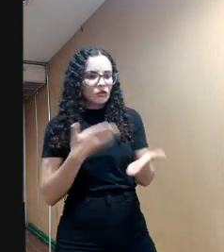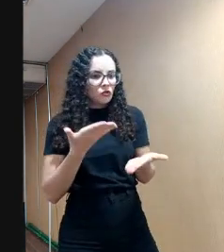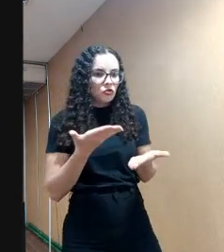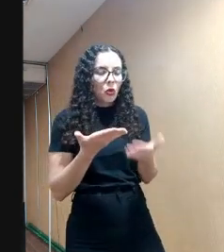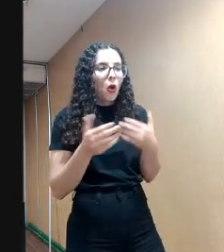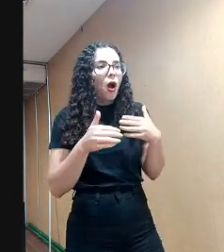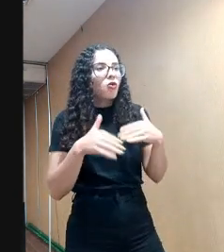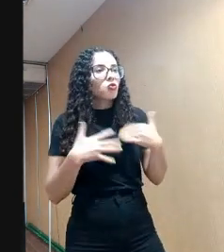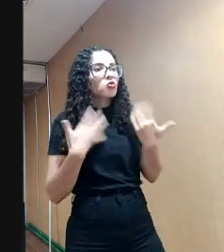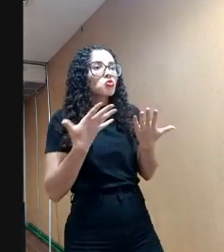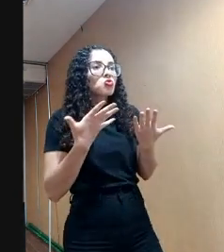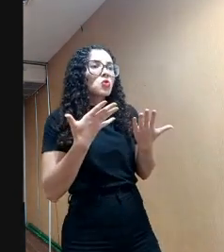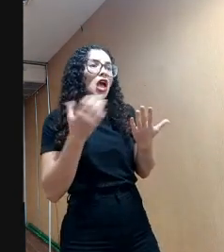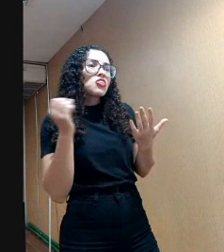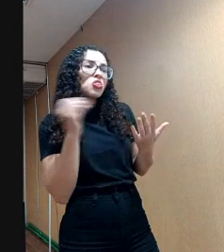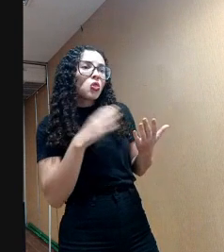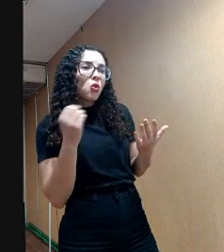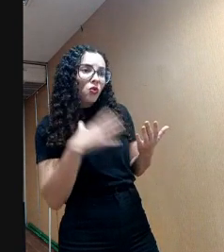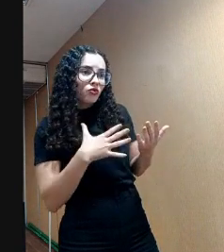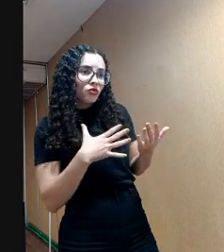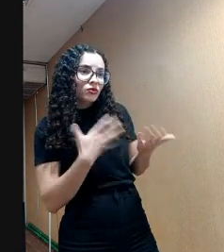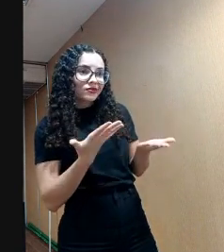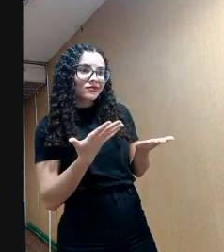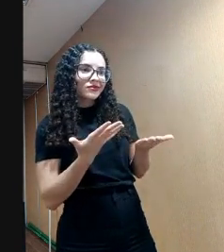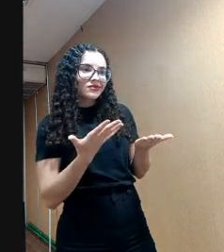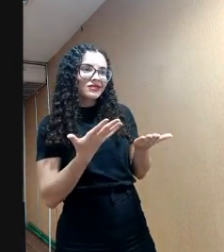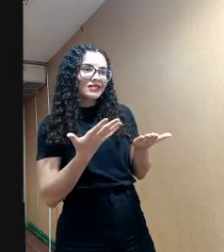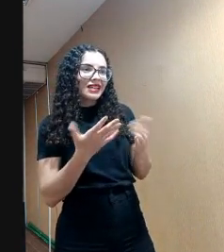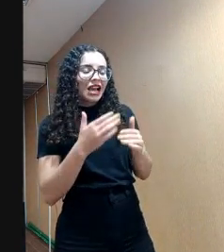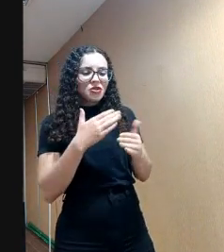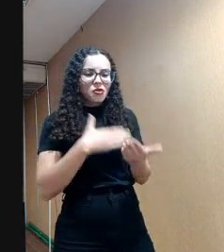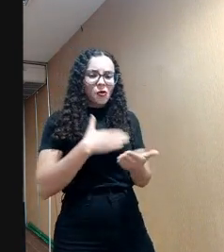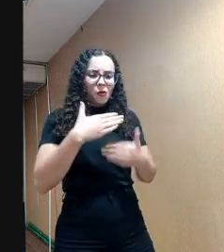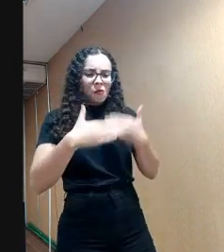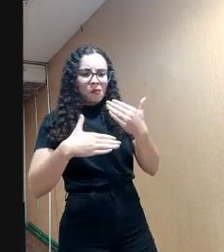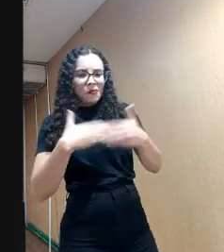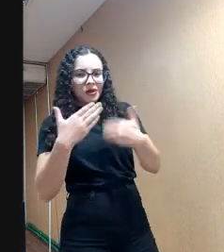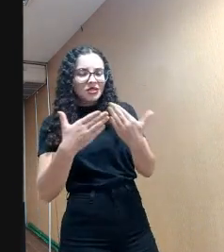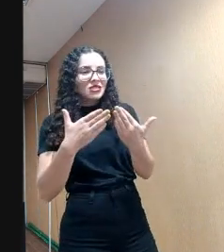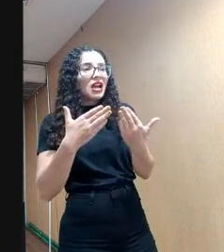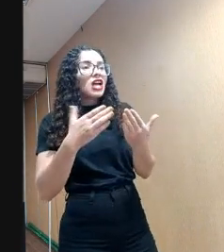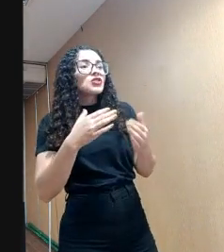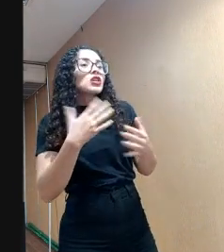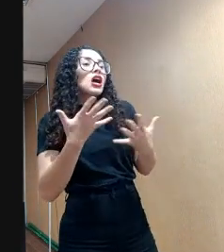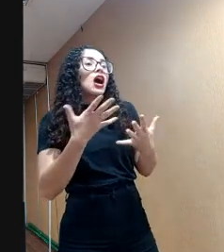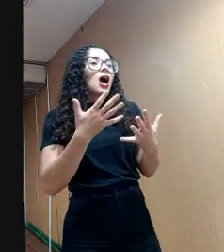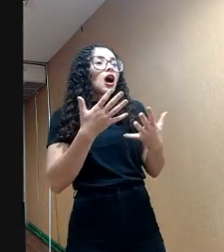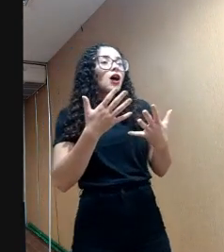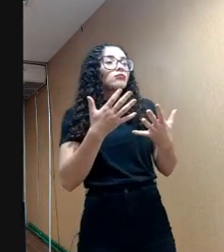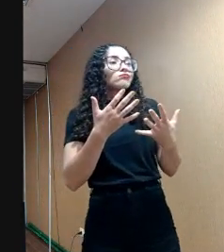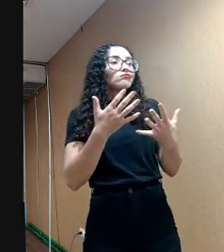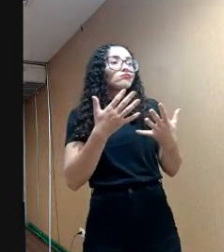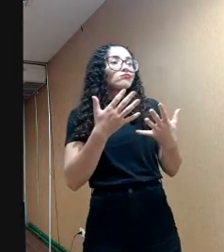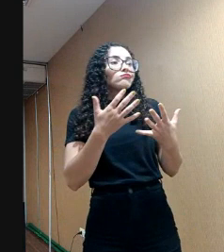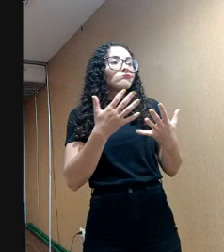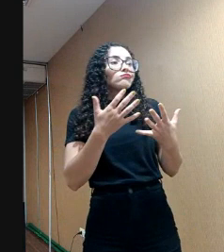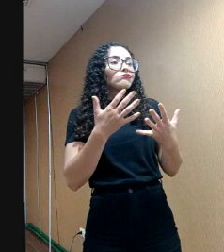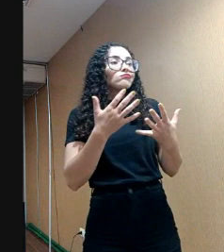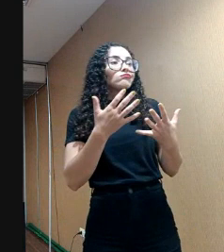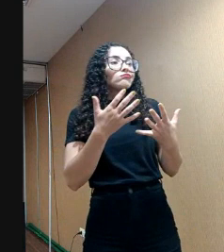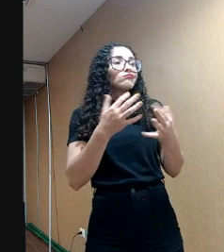aqui, dentro do Campus Pesqueira, a possibilidade da prática da verticalização da